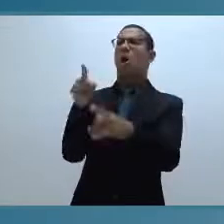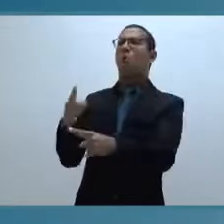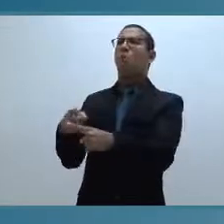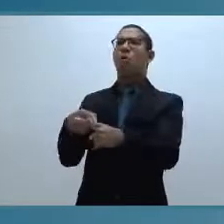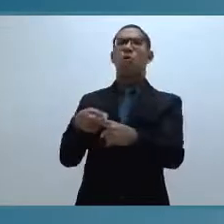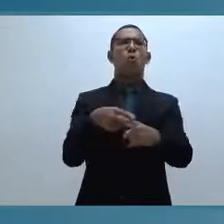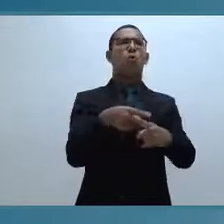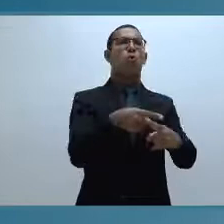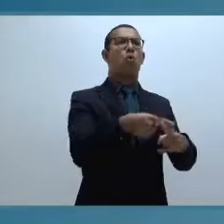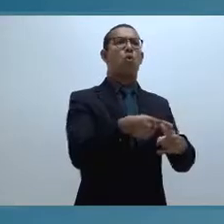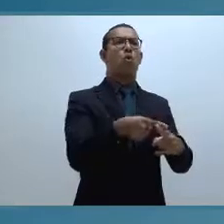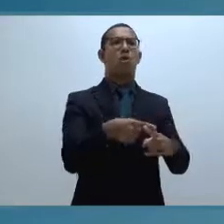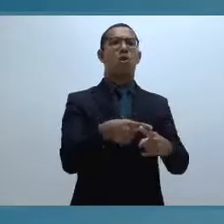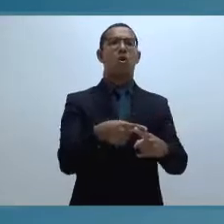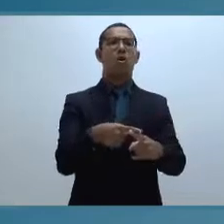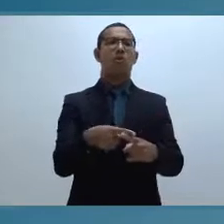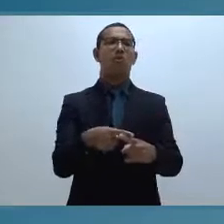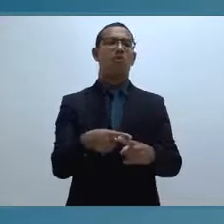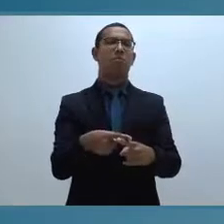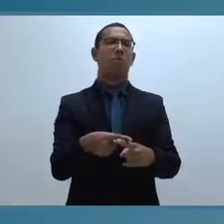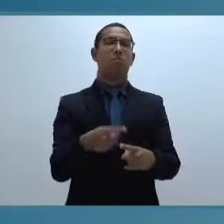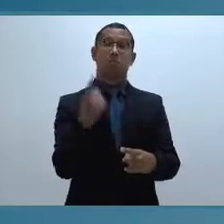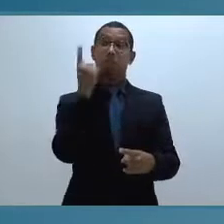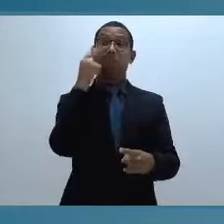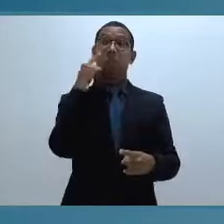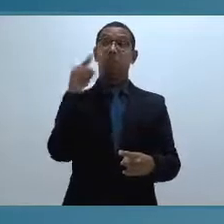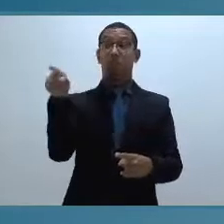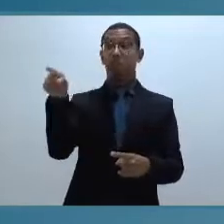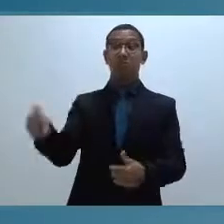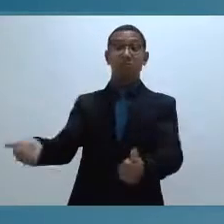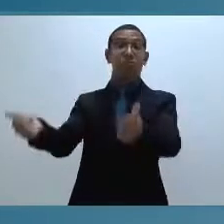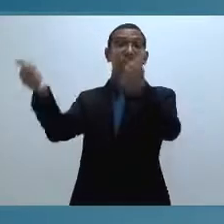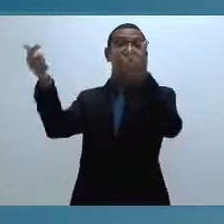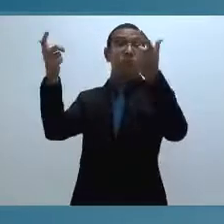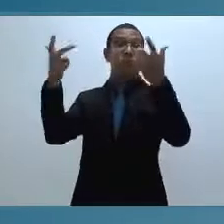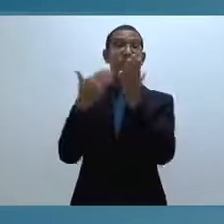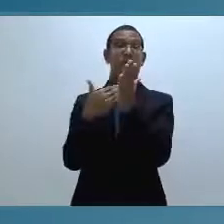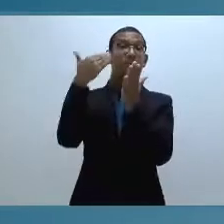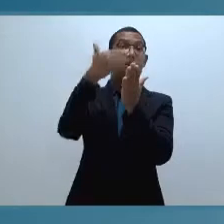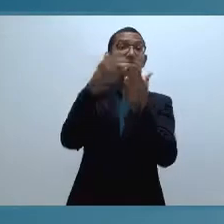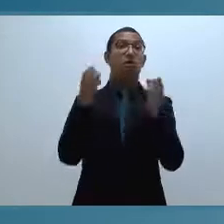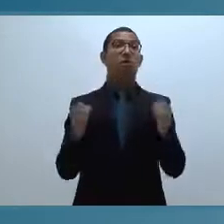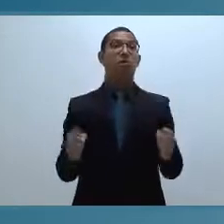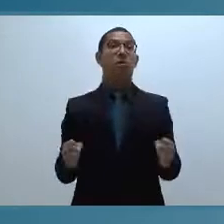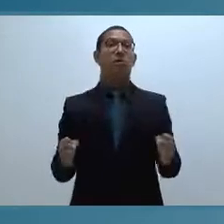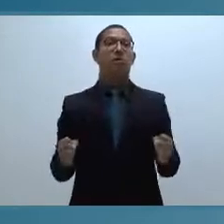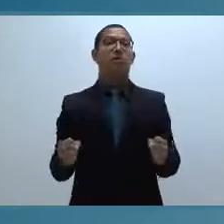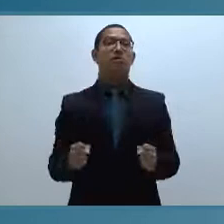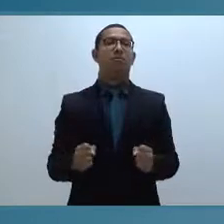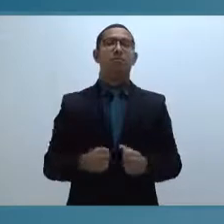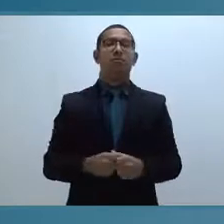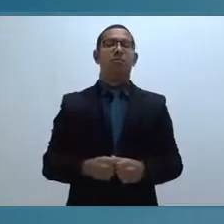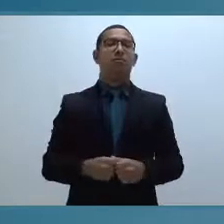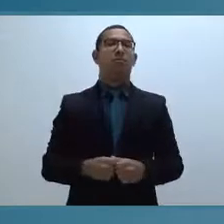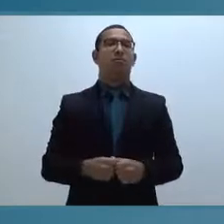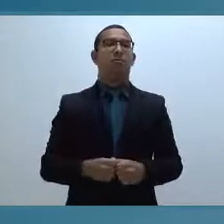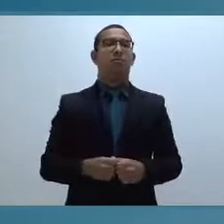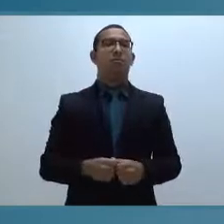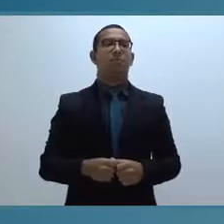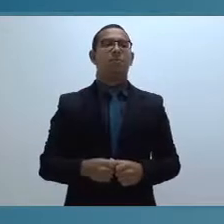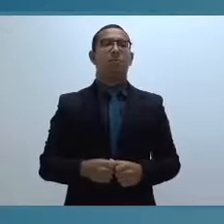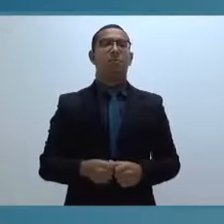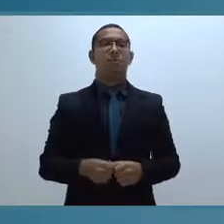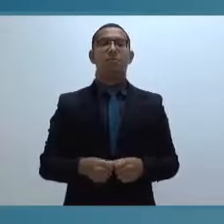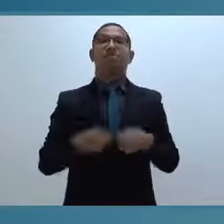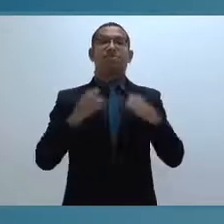corregedora. Talvez o grande sinal que o corregedor esteja dizendo é que essa mulher vai explicar melhor esse